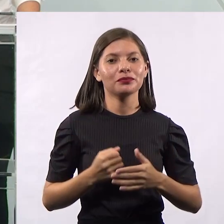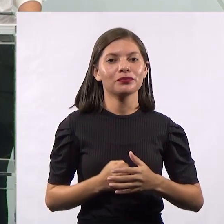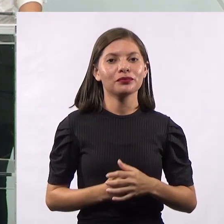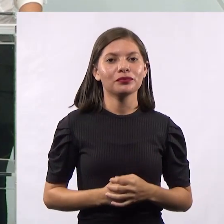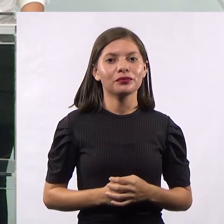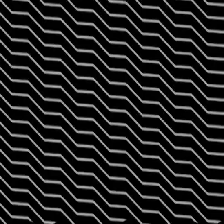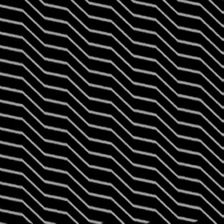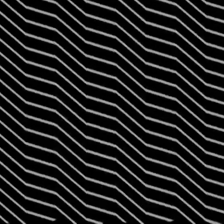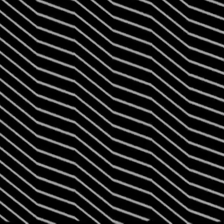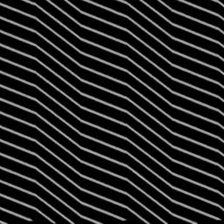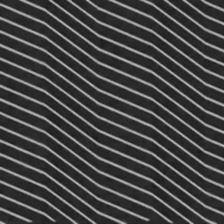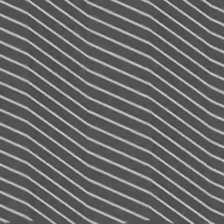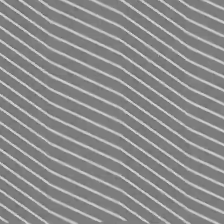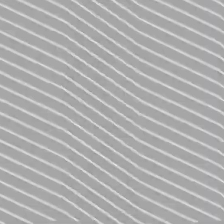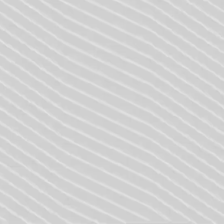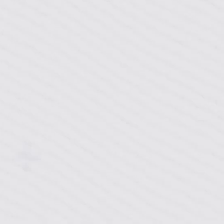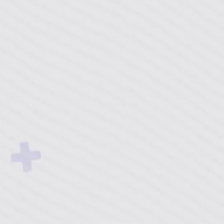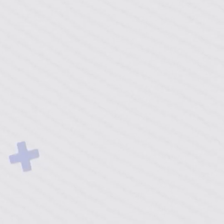Obrigada!